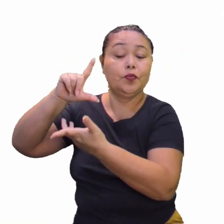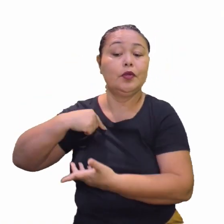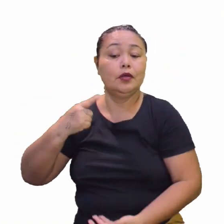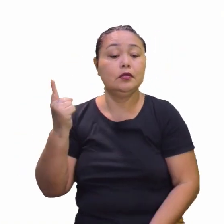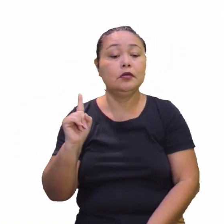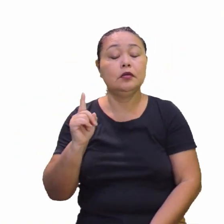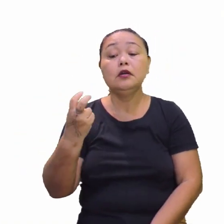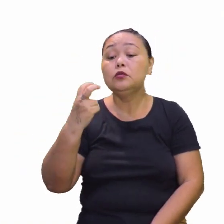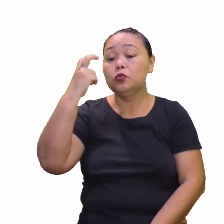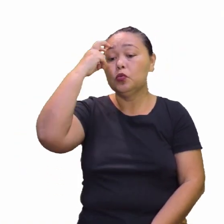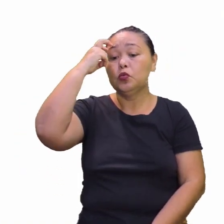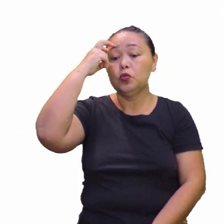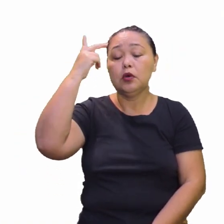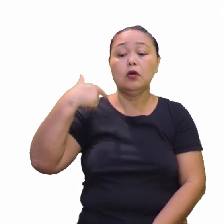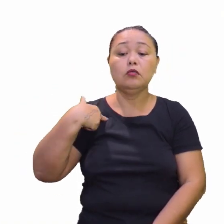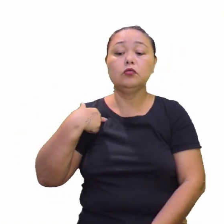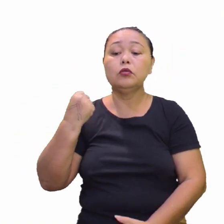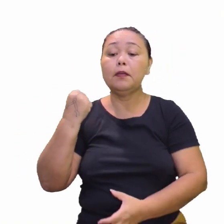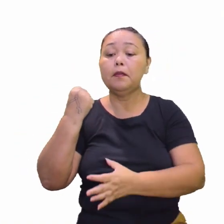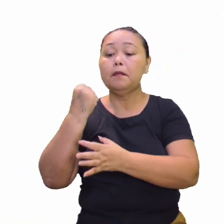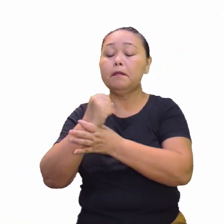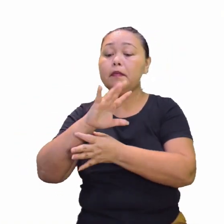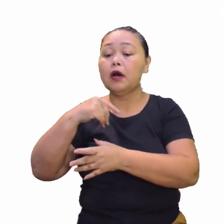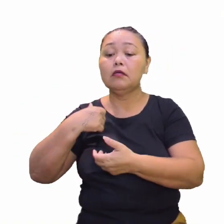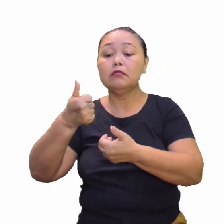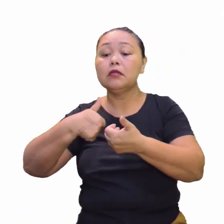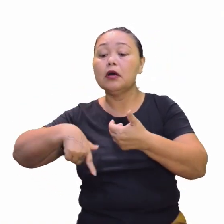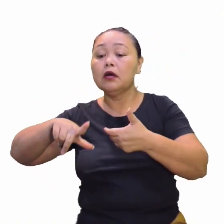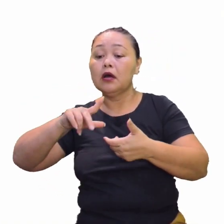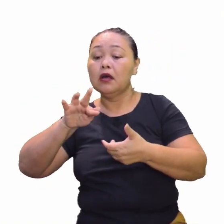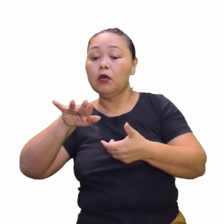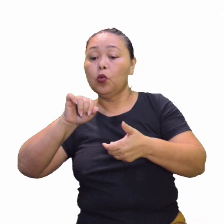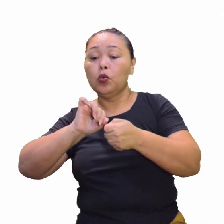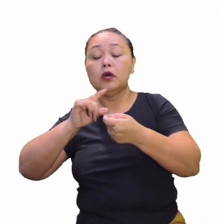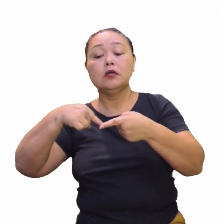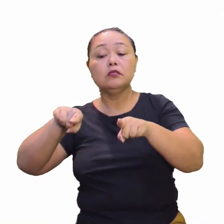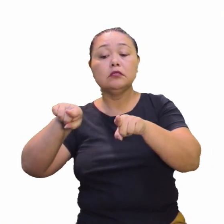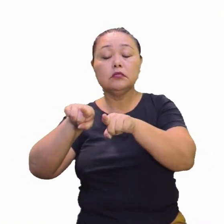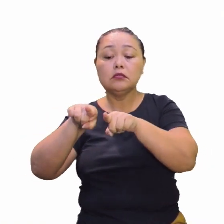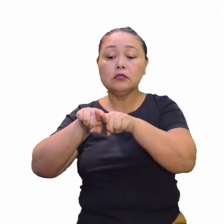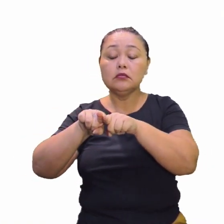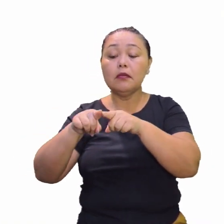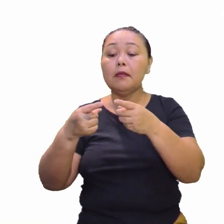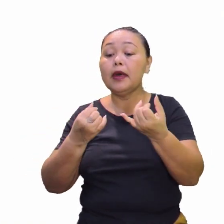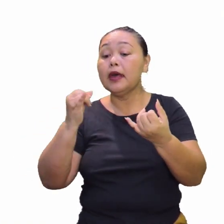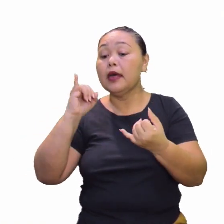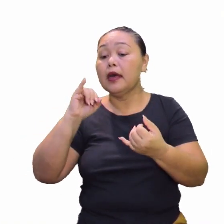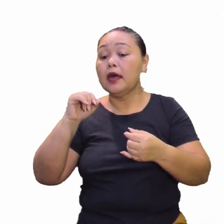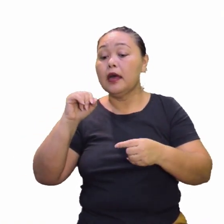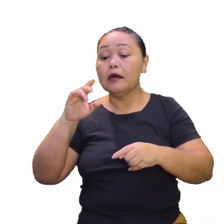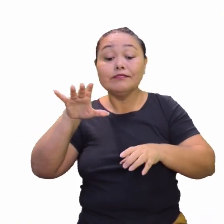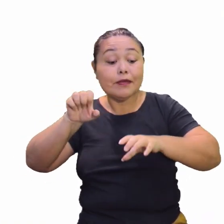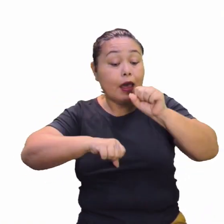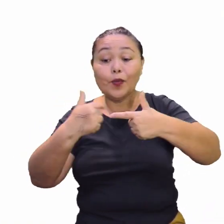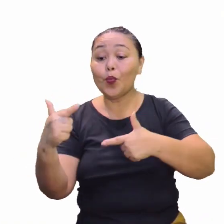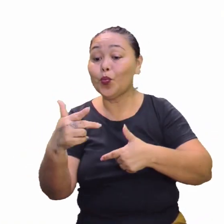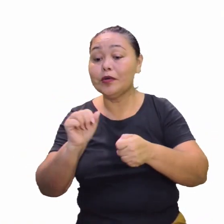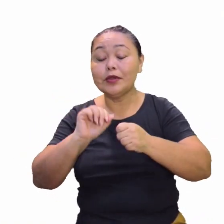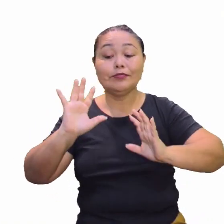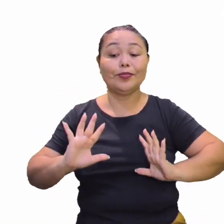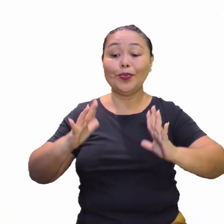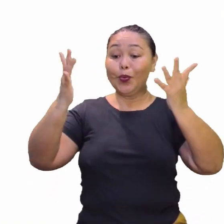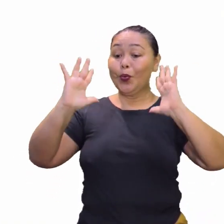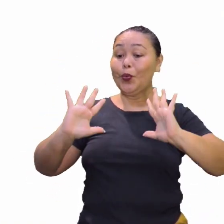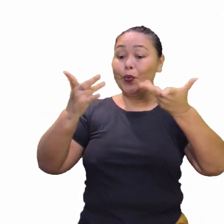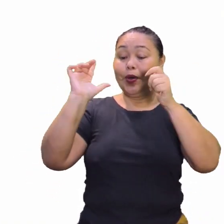cultural, não somente essa questão do patrimônio físico, né, mas também o patrimônio imaterial. Por exemplo, os